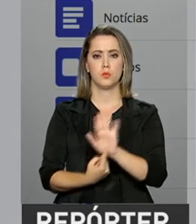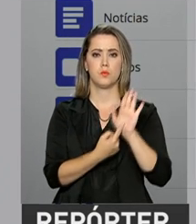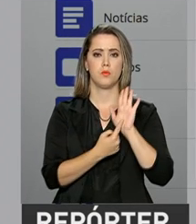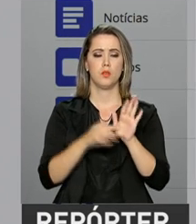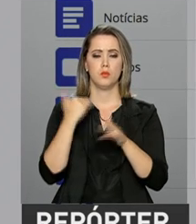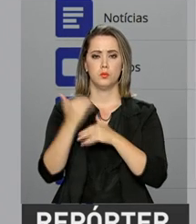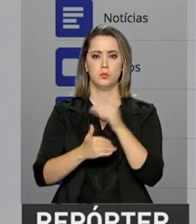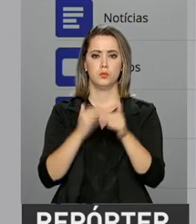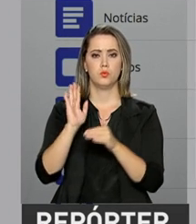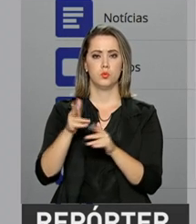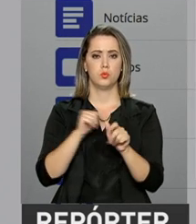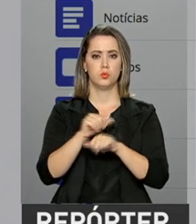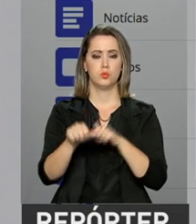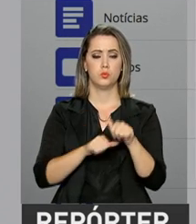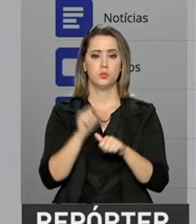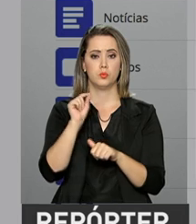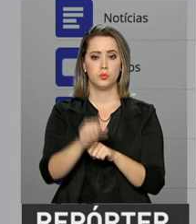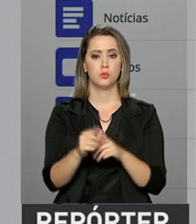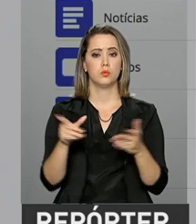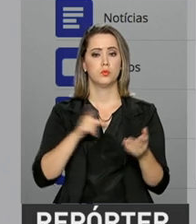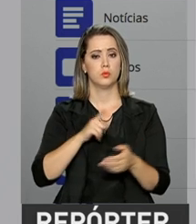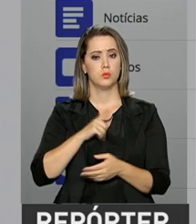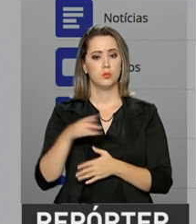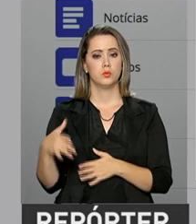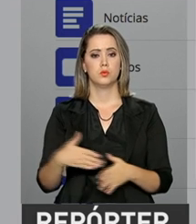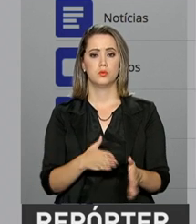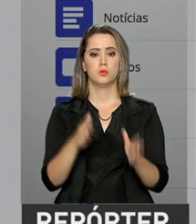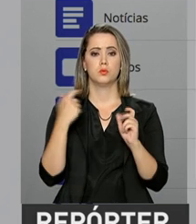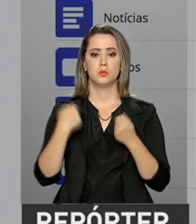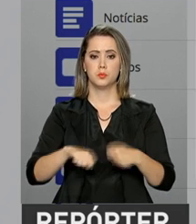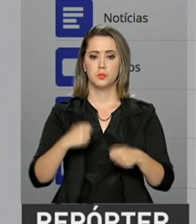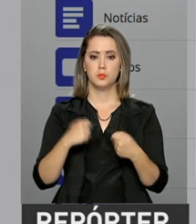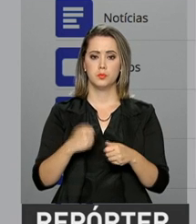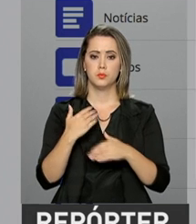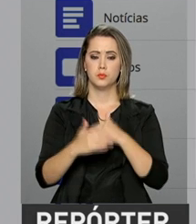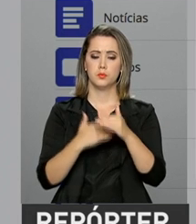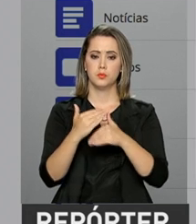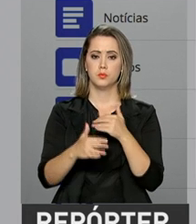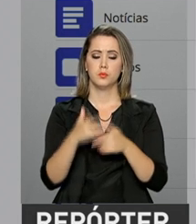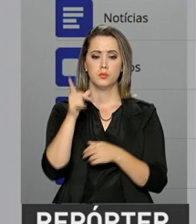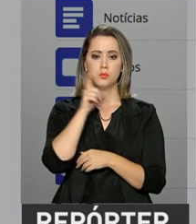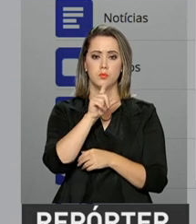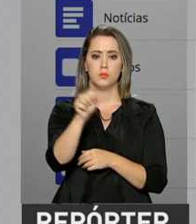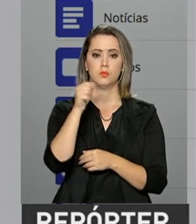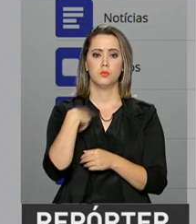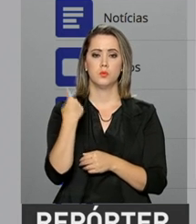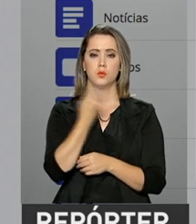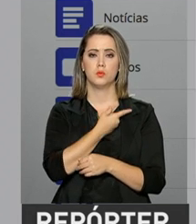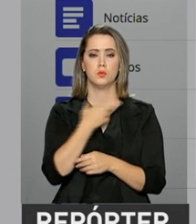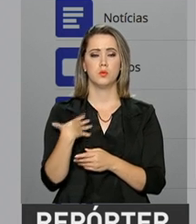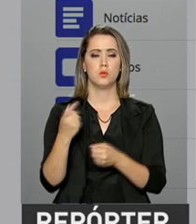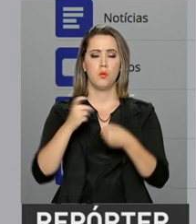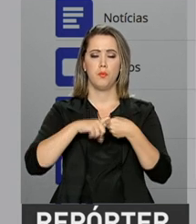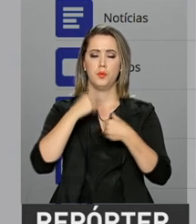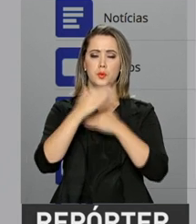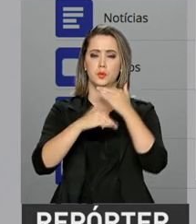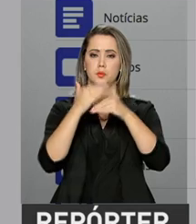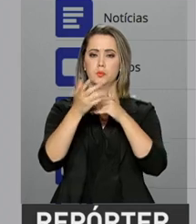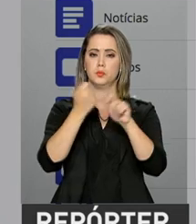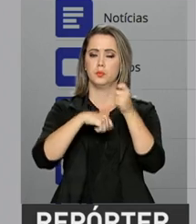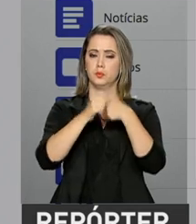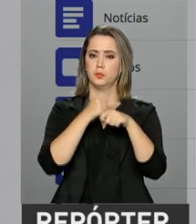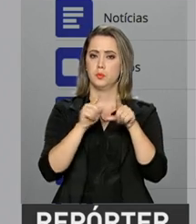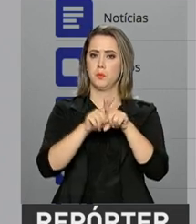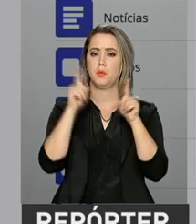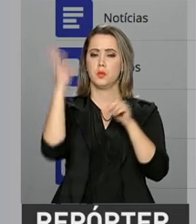este processo já mudou e que ainda há um caminho a ser percorrido para alcançarmos a plena recuperação Econômica